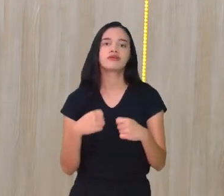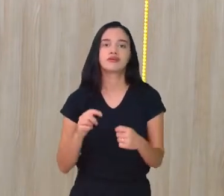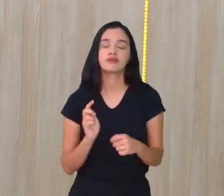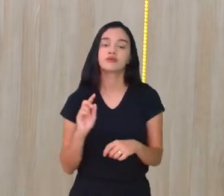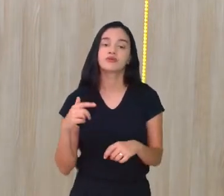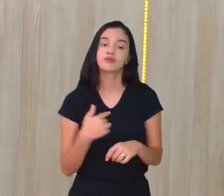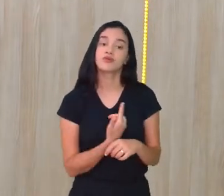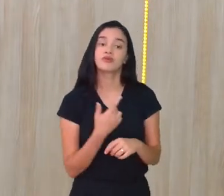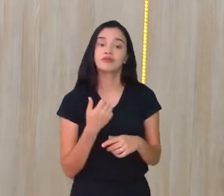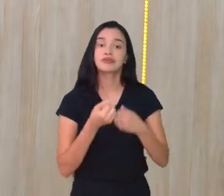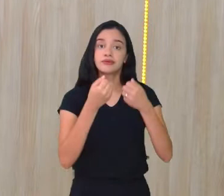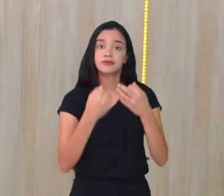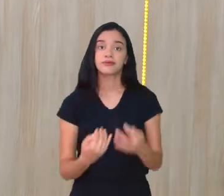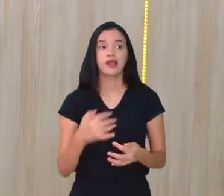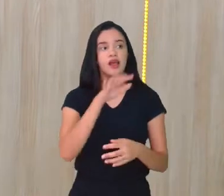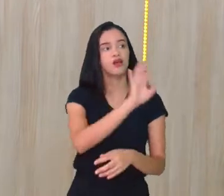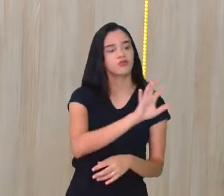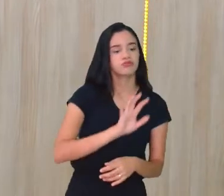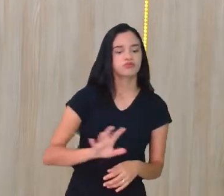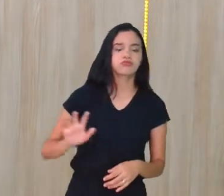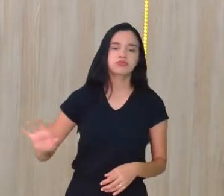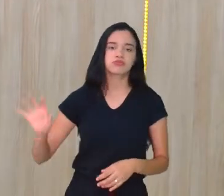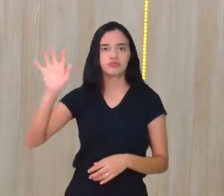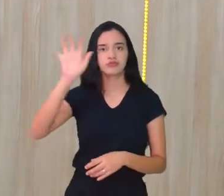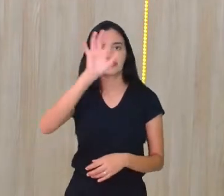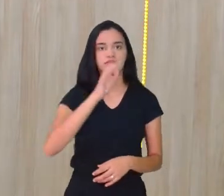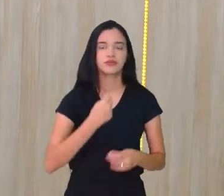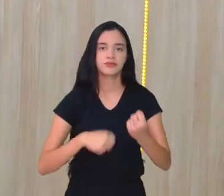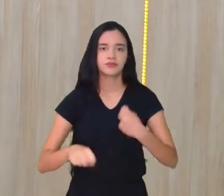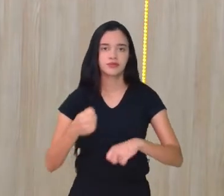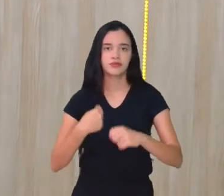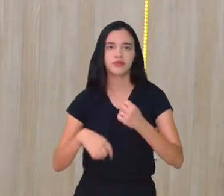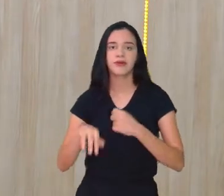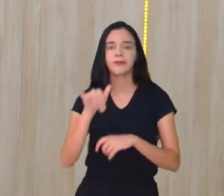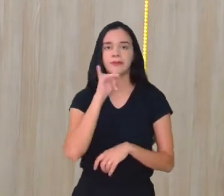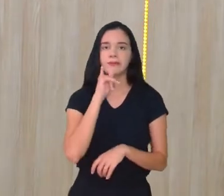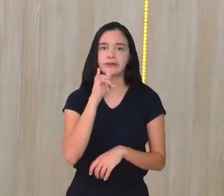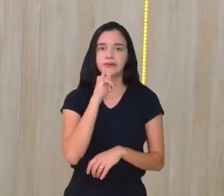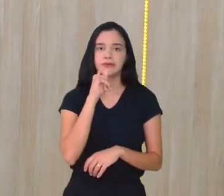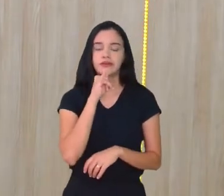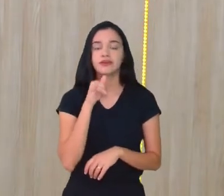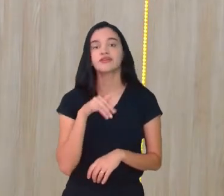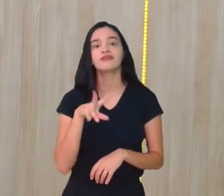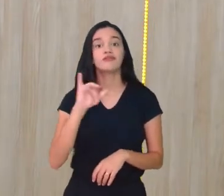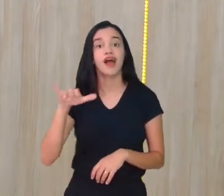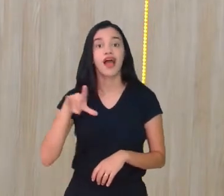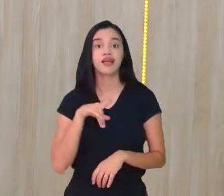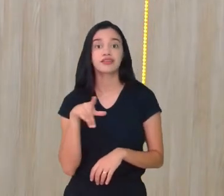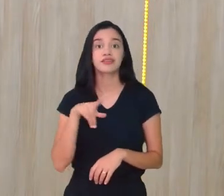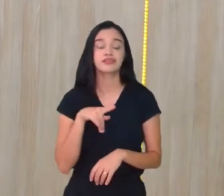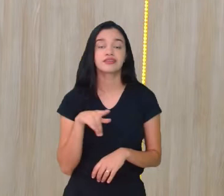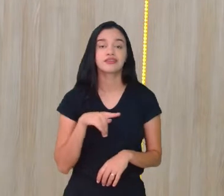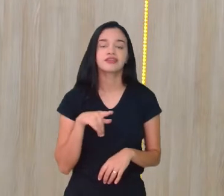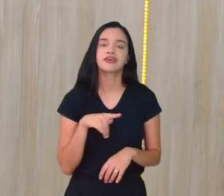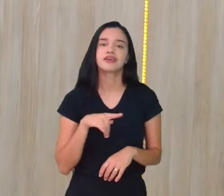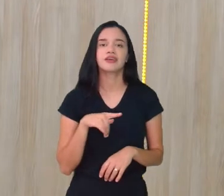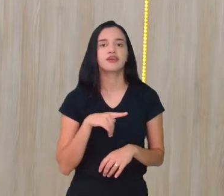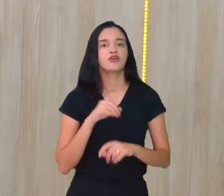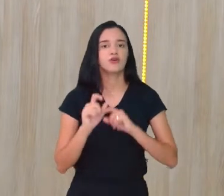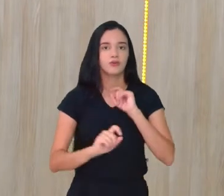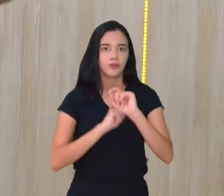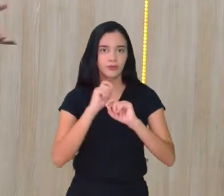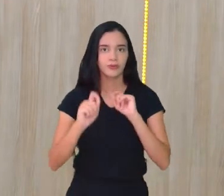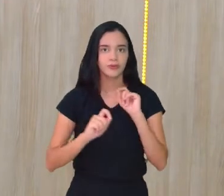questão de as regiões geoeconômicas, por exemplo, a gente já vai ter outro desenho